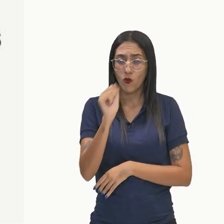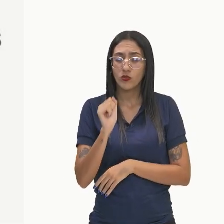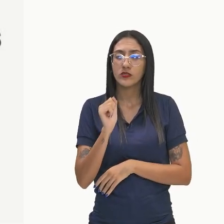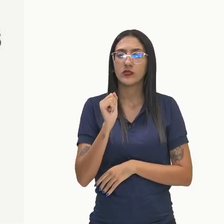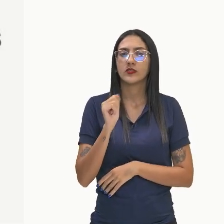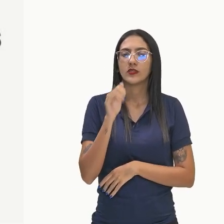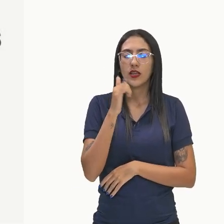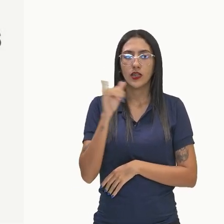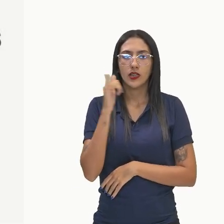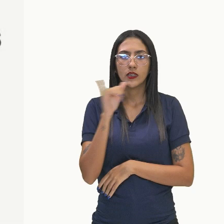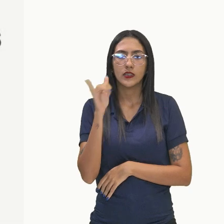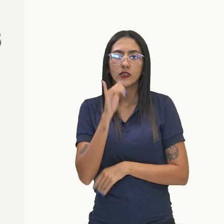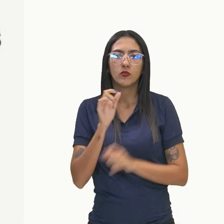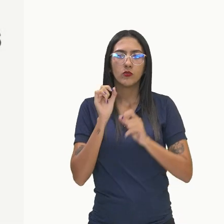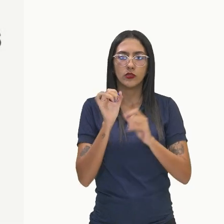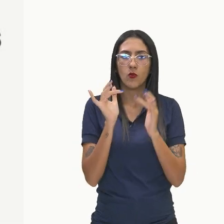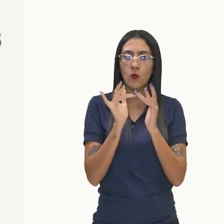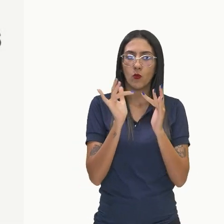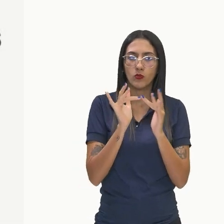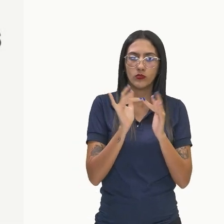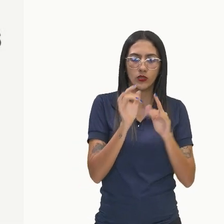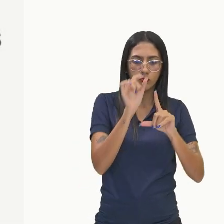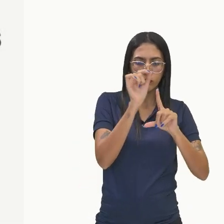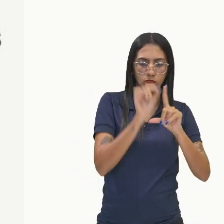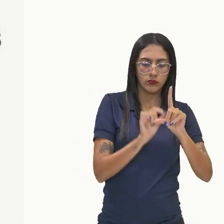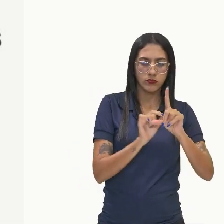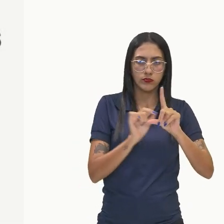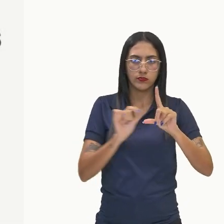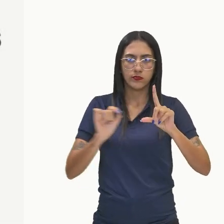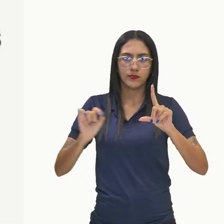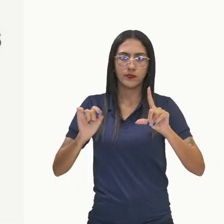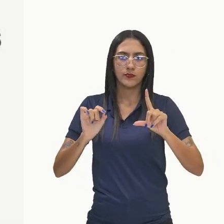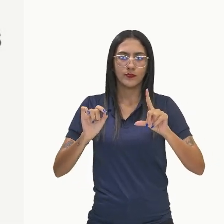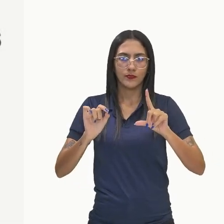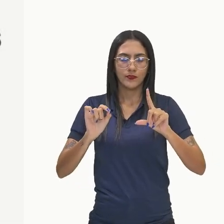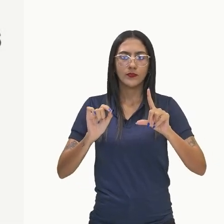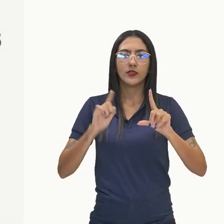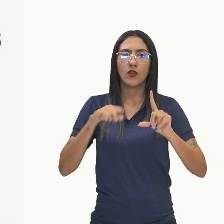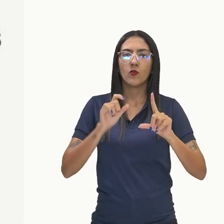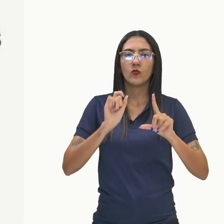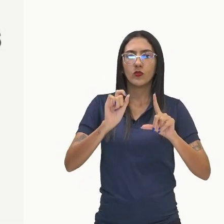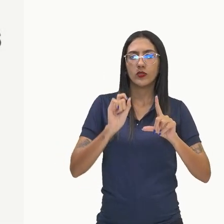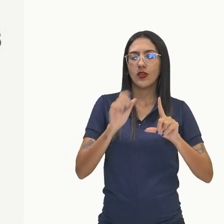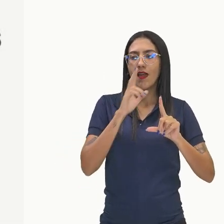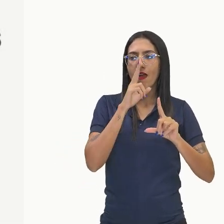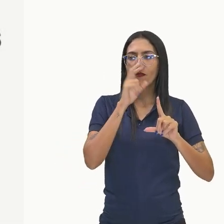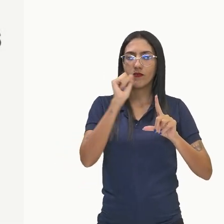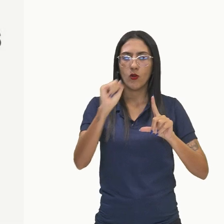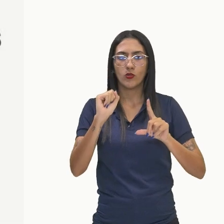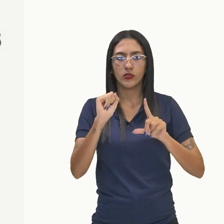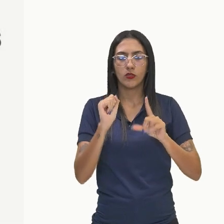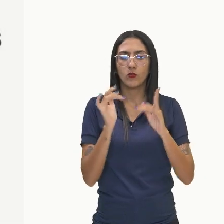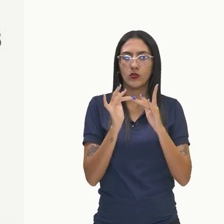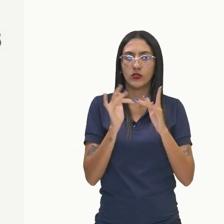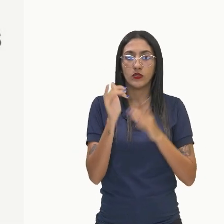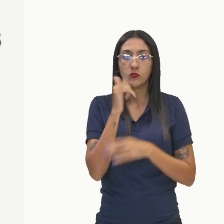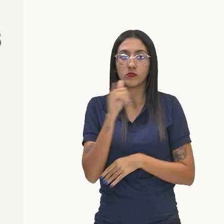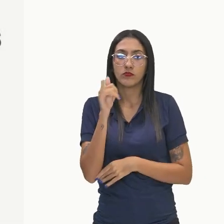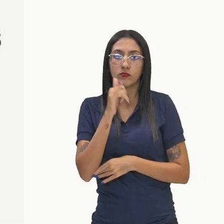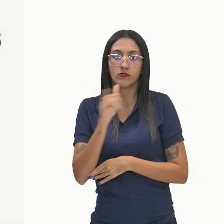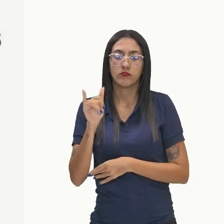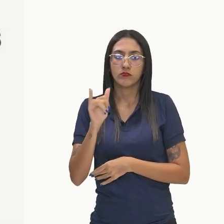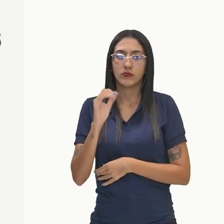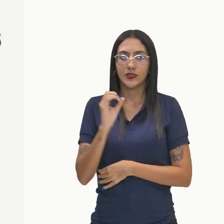ponto onde o gráfico toca o eixo das ordenadas. Ou seja, é a tensão quando a corrente elétrica vale 0.